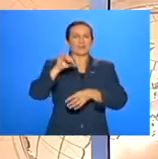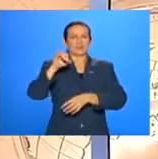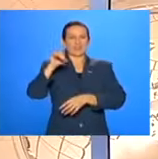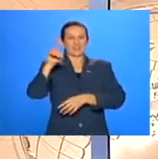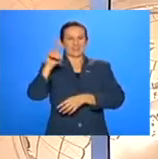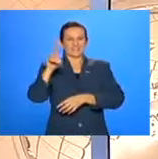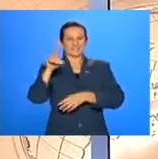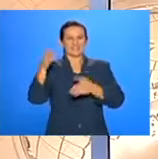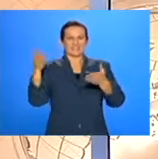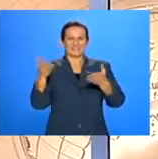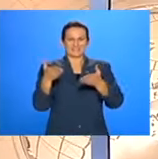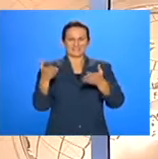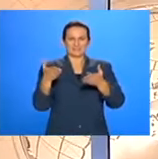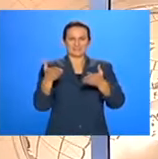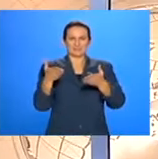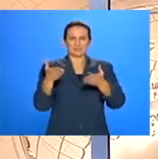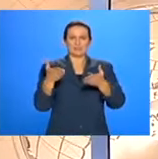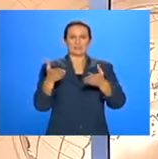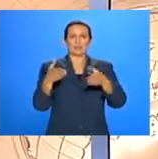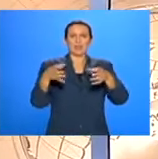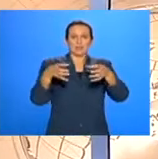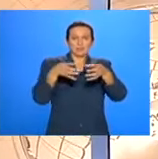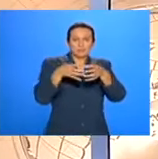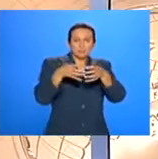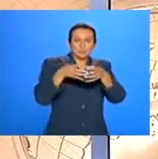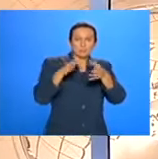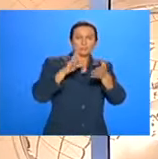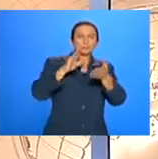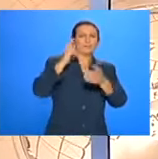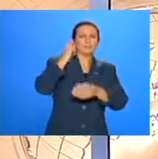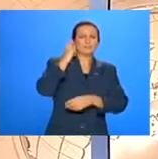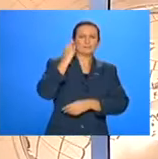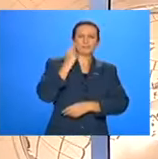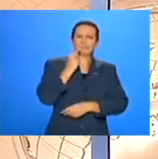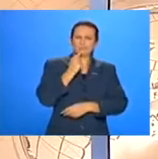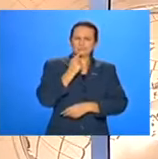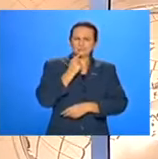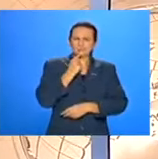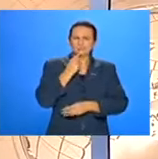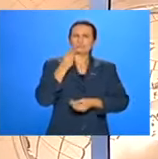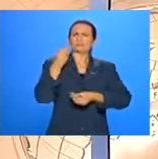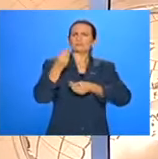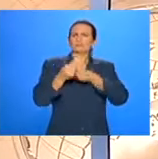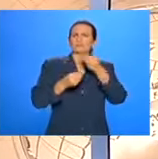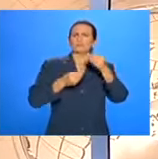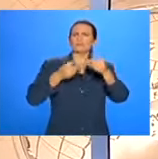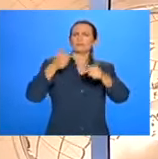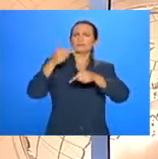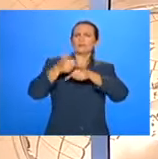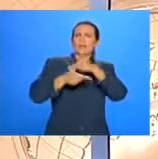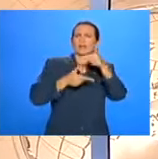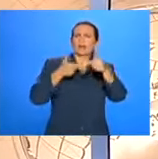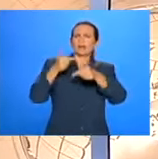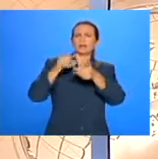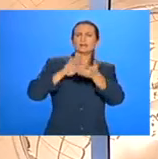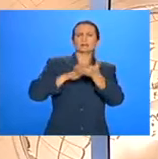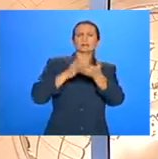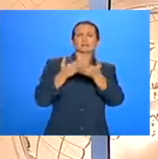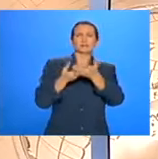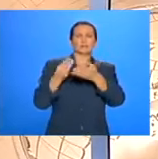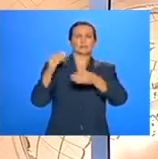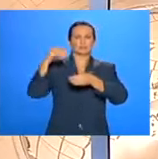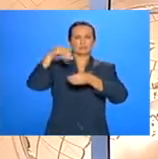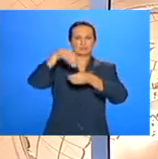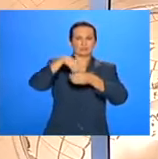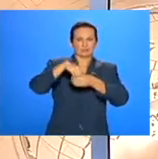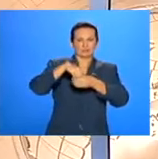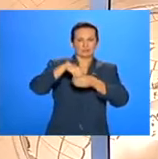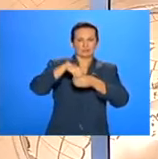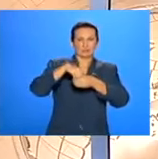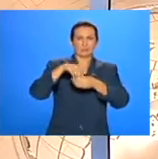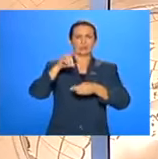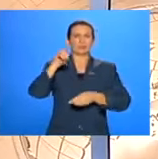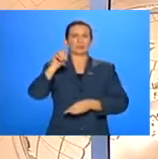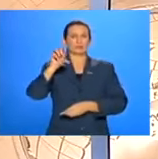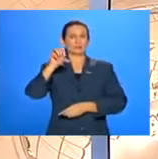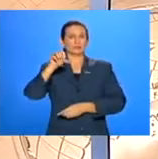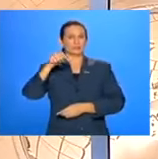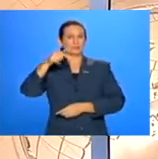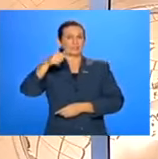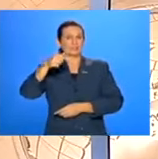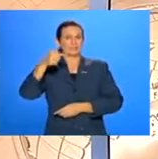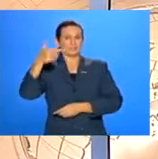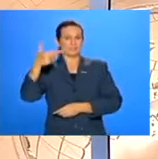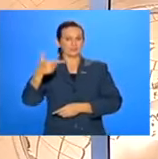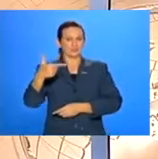RID, estabelecendo alguns requisitos para a atuação do intérprete. Em 1972,